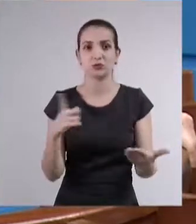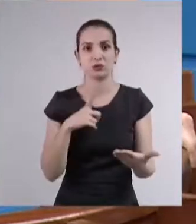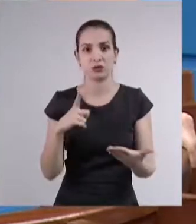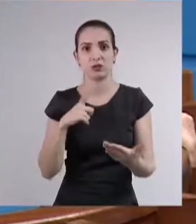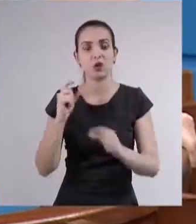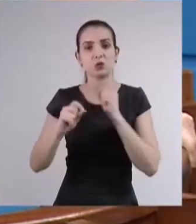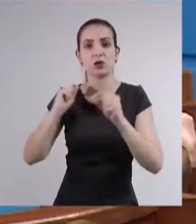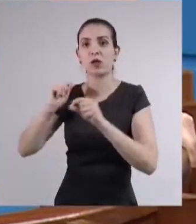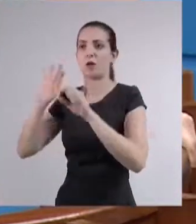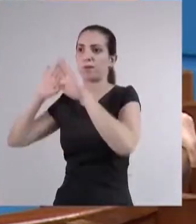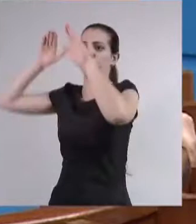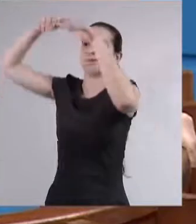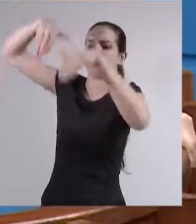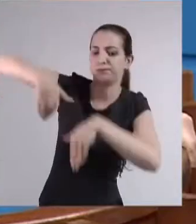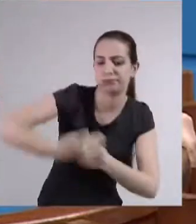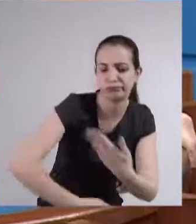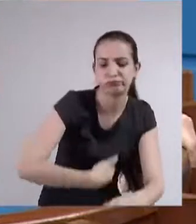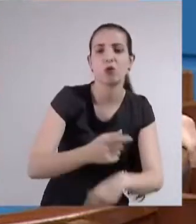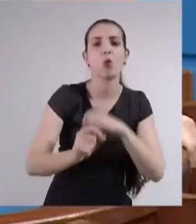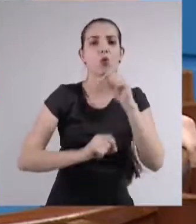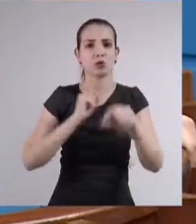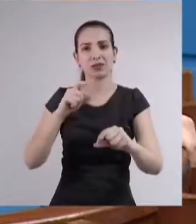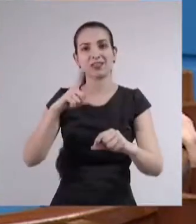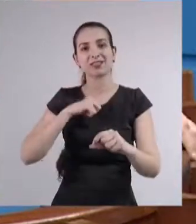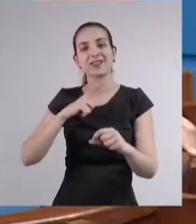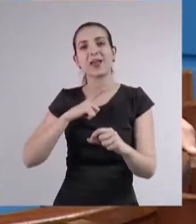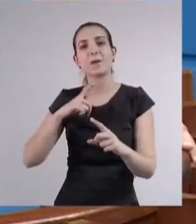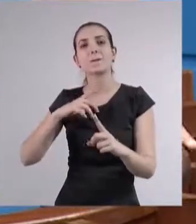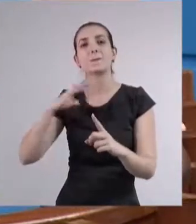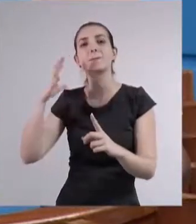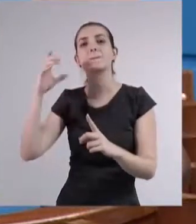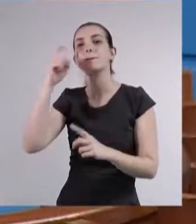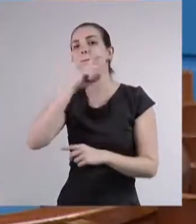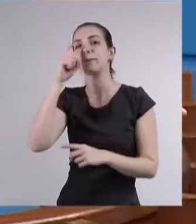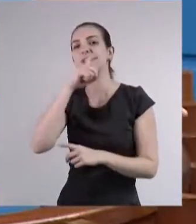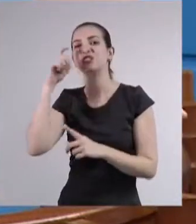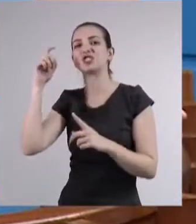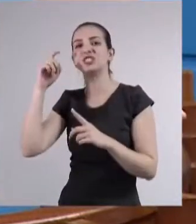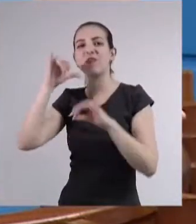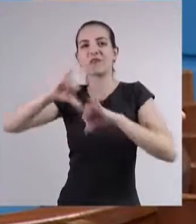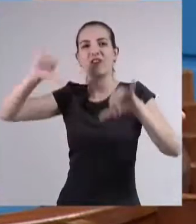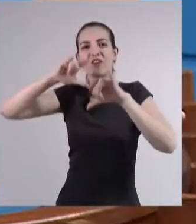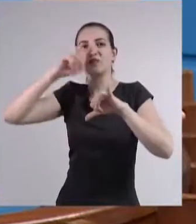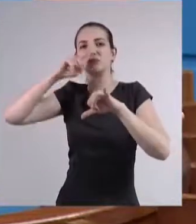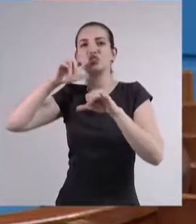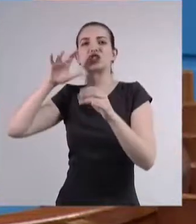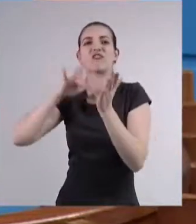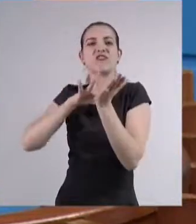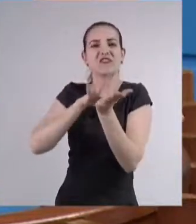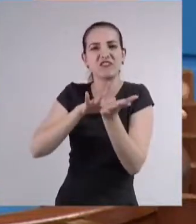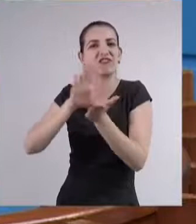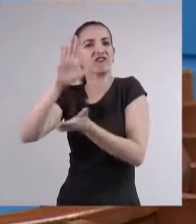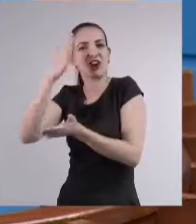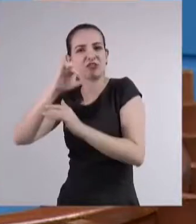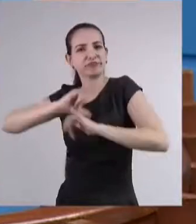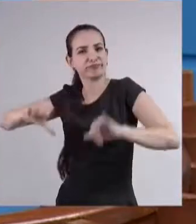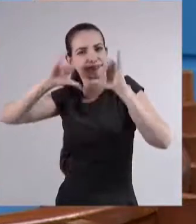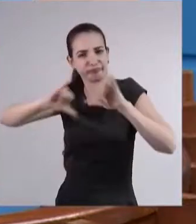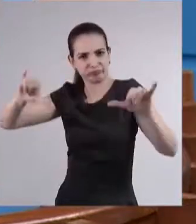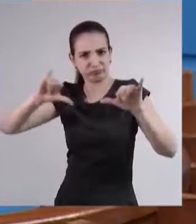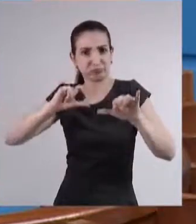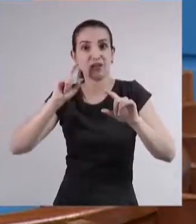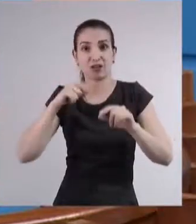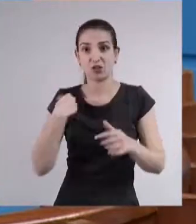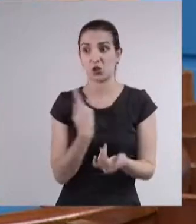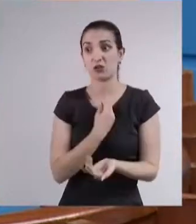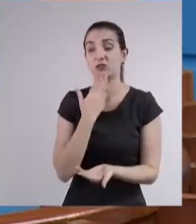avalanche dos chamados fake news, que é uma coisa impressionante, e eu não